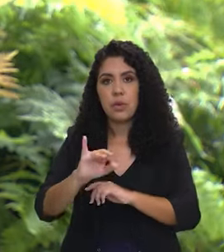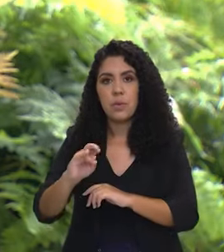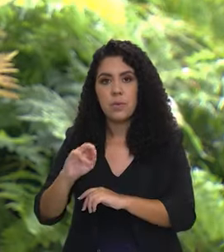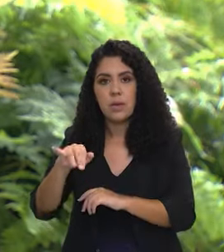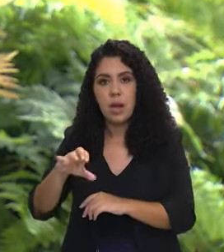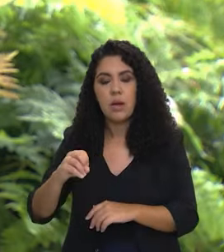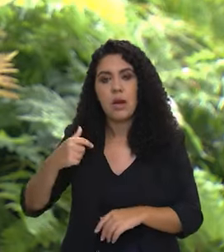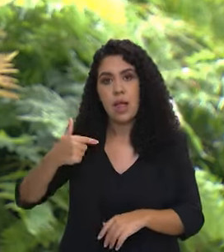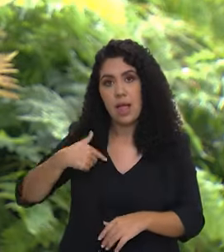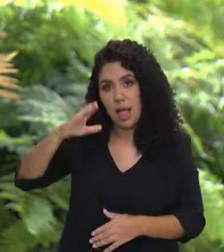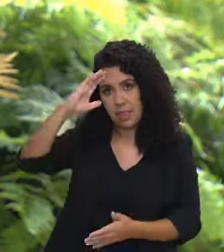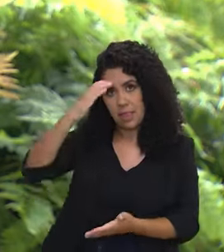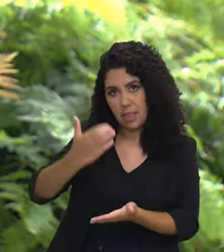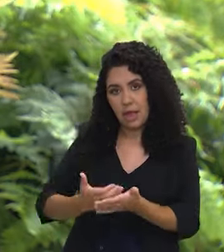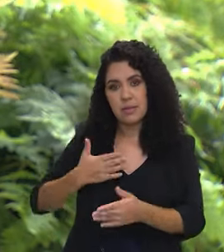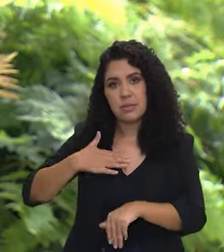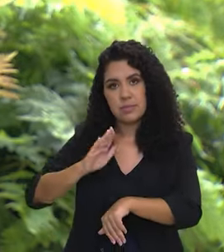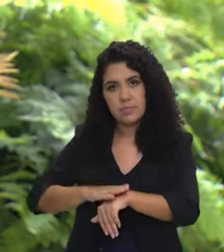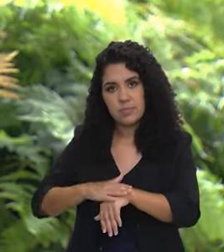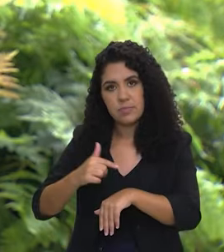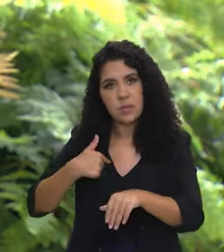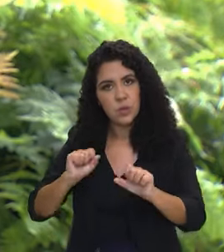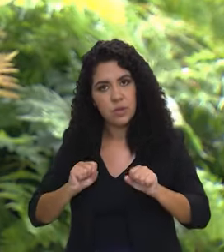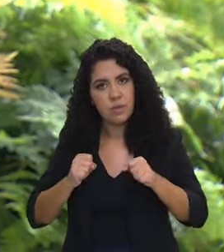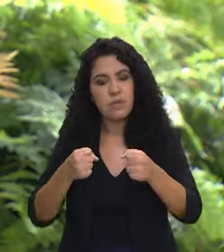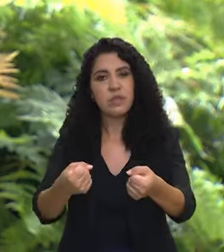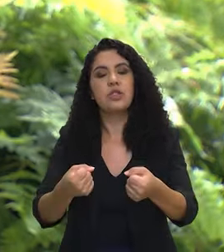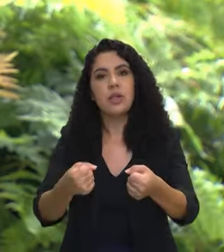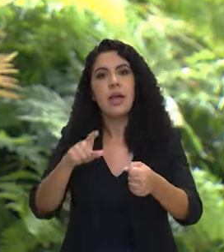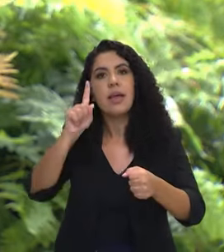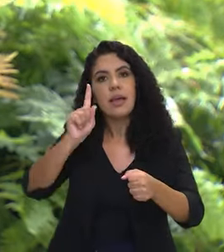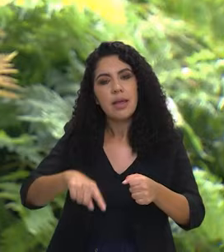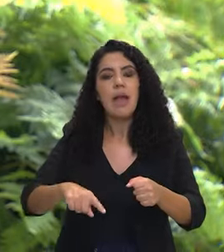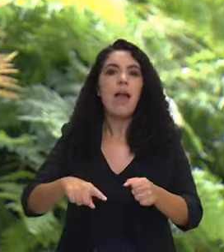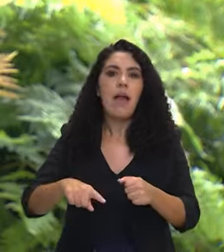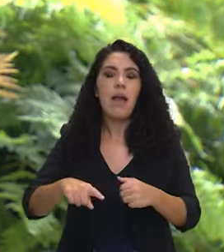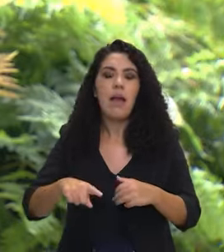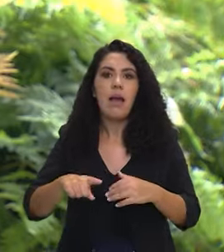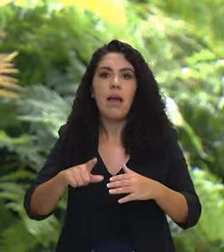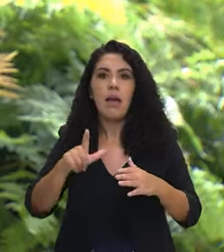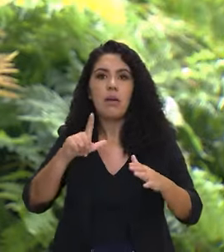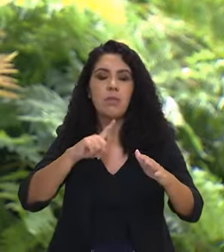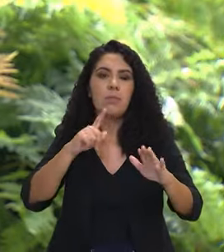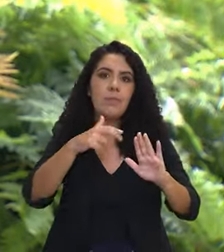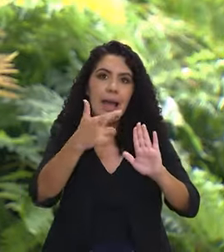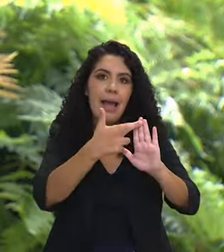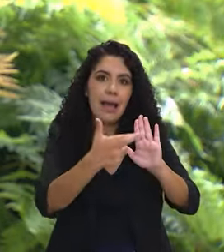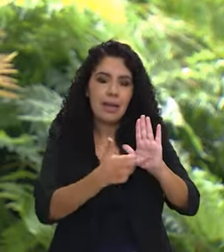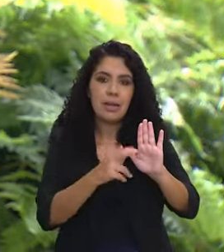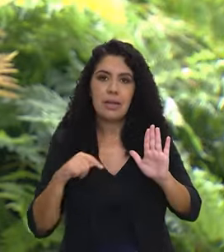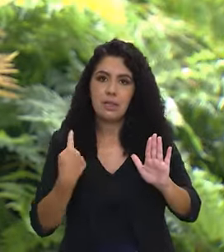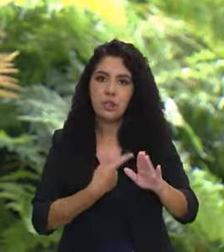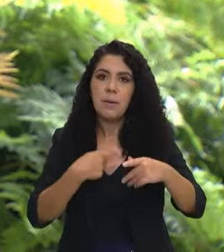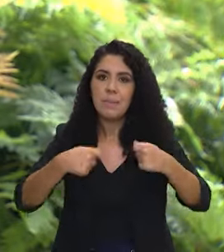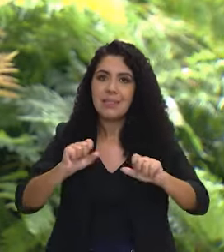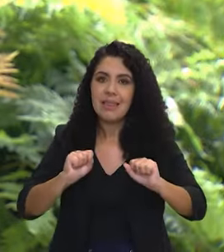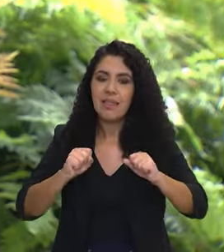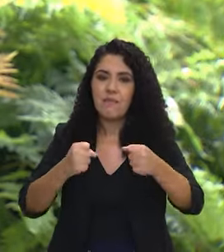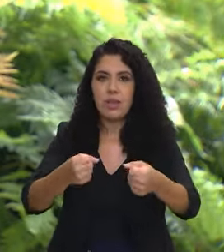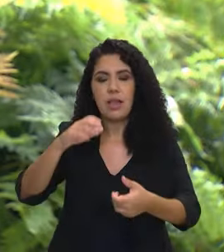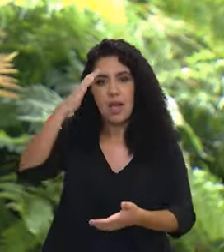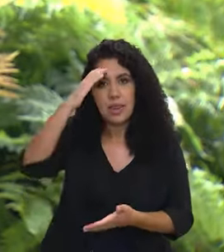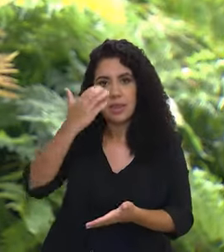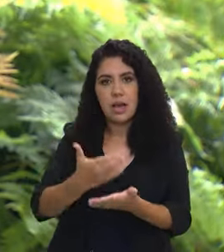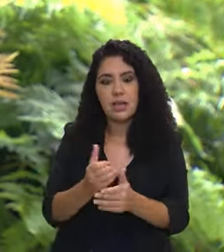e foi a tese que eu defendi, é um dos requisitos que a gente tem na nossa progressão funcional, a gente defende uma tese, eu defendi